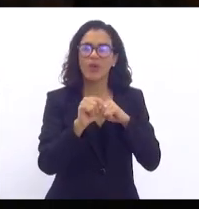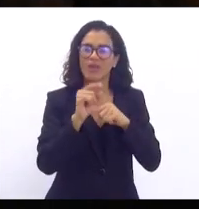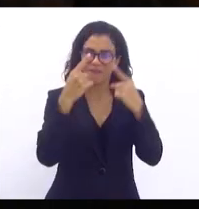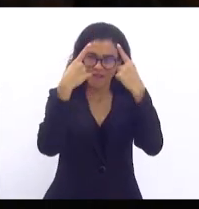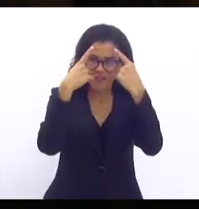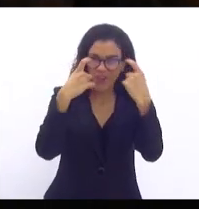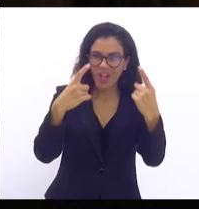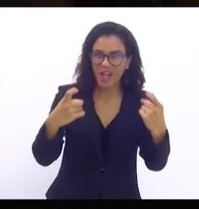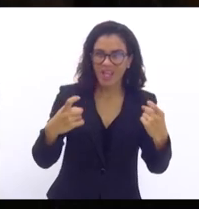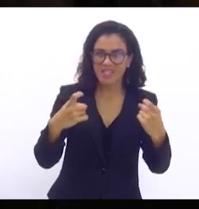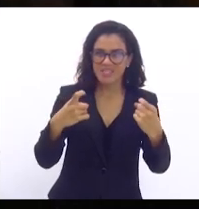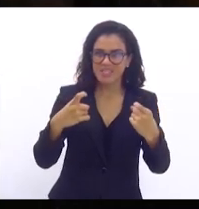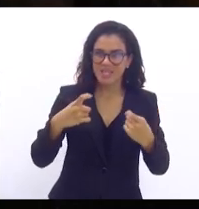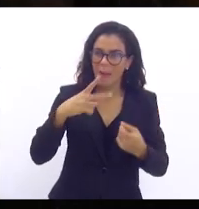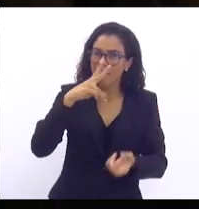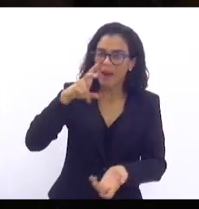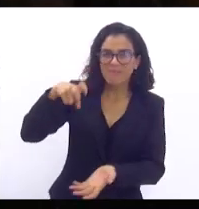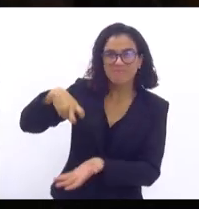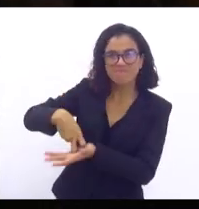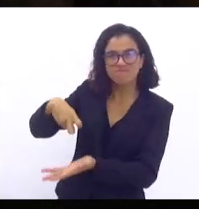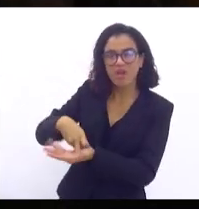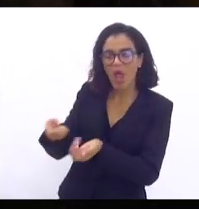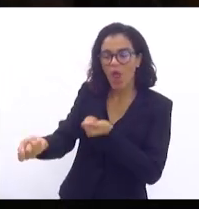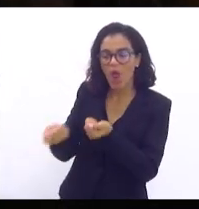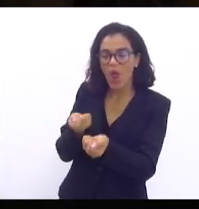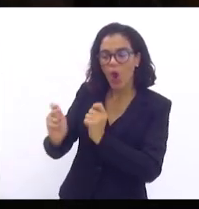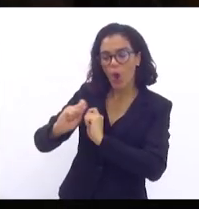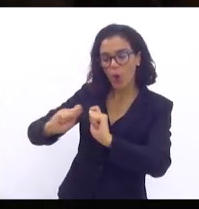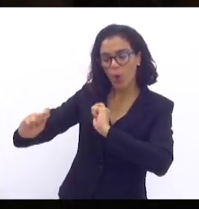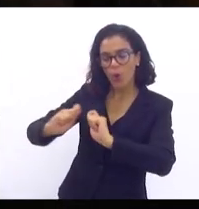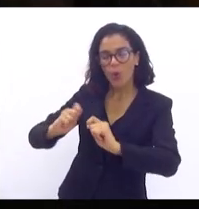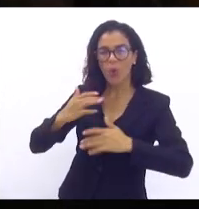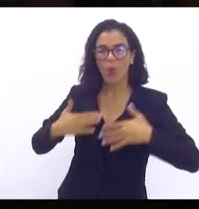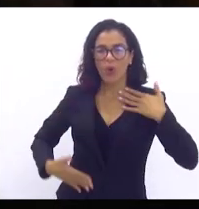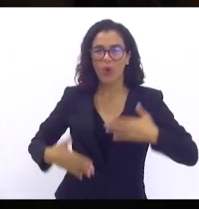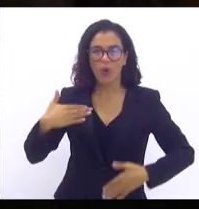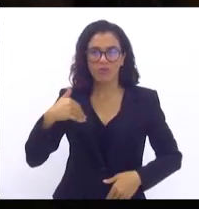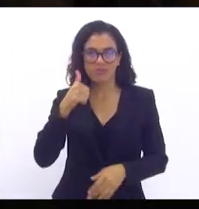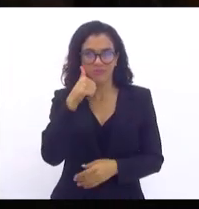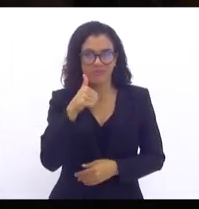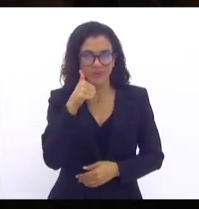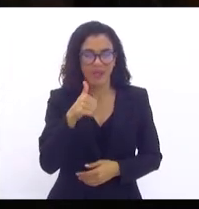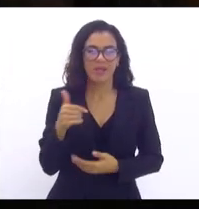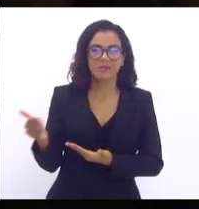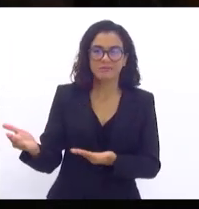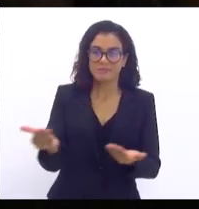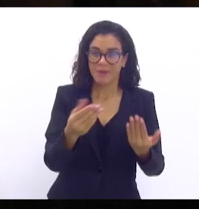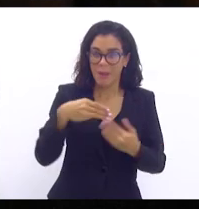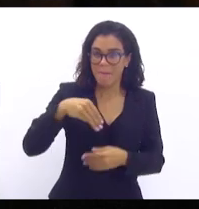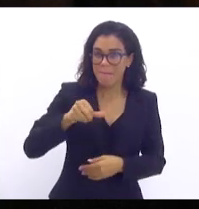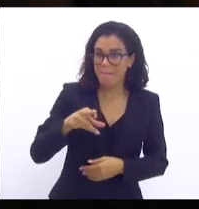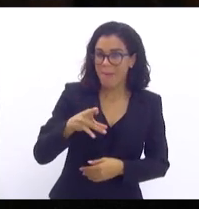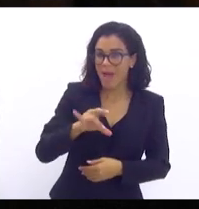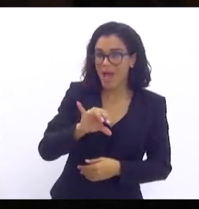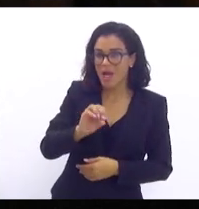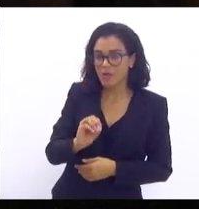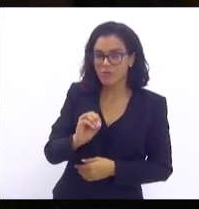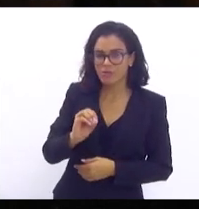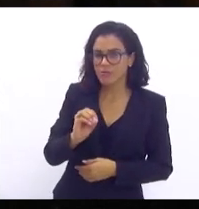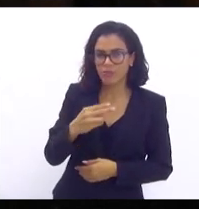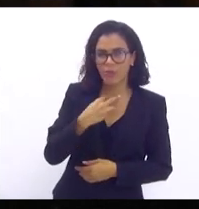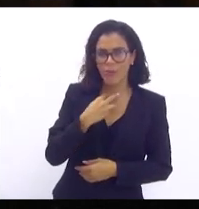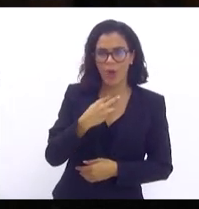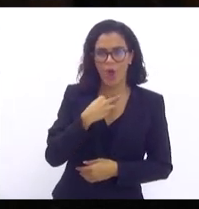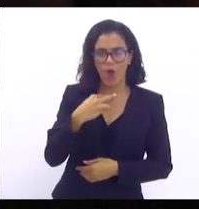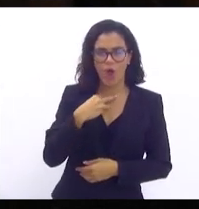de mais punição e controle sobre o corpo das mulheres e meninas. Esse Mário Esteves não poderia estar à frente de uma